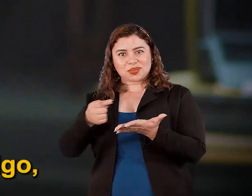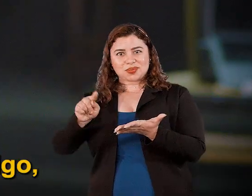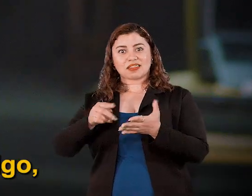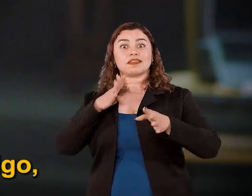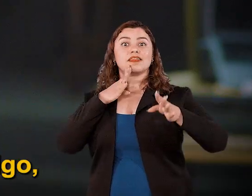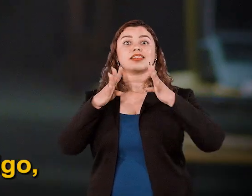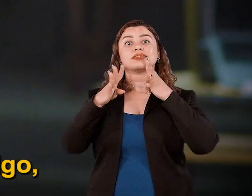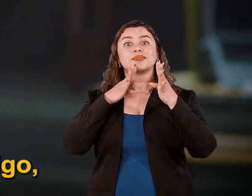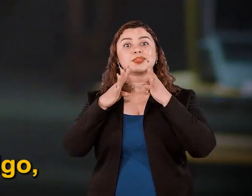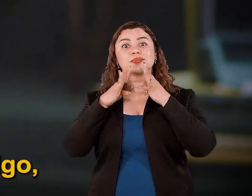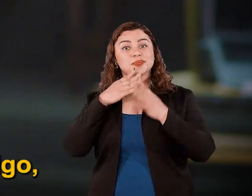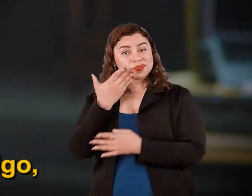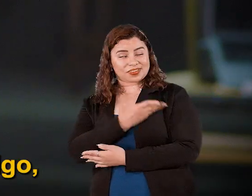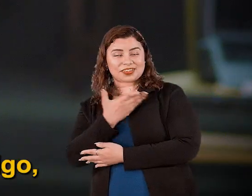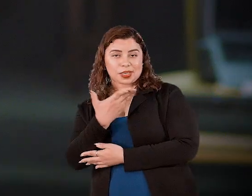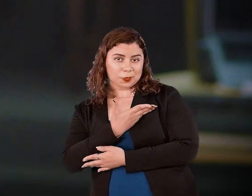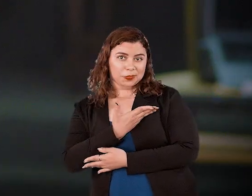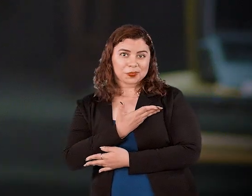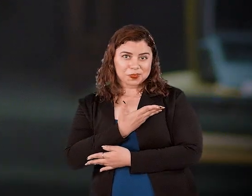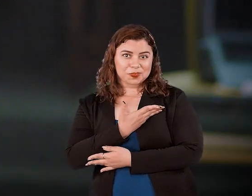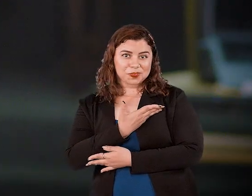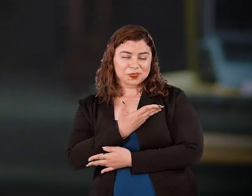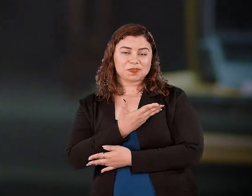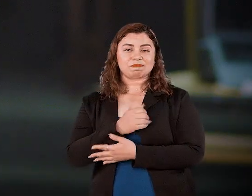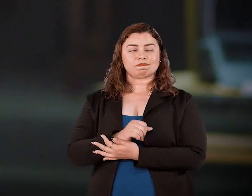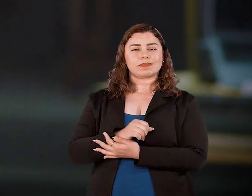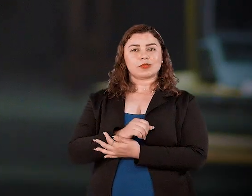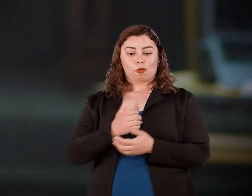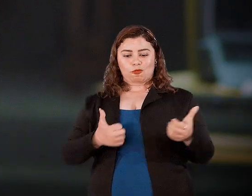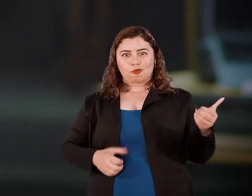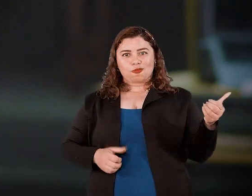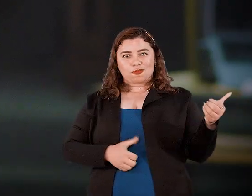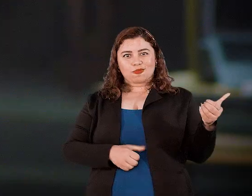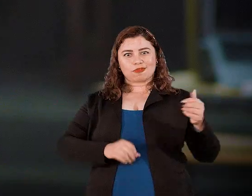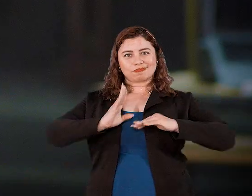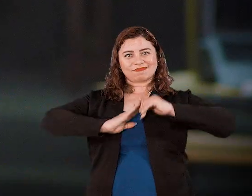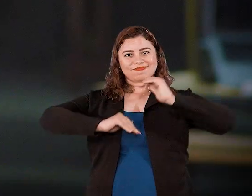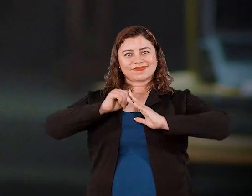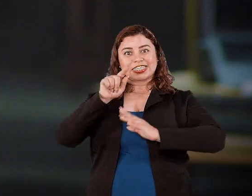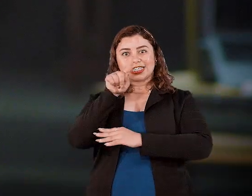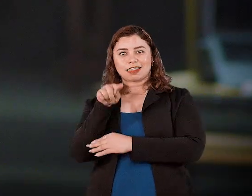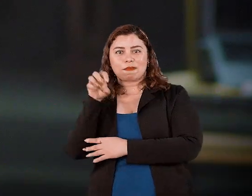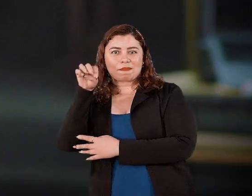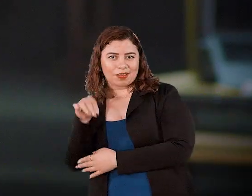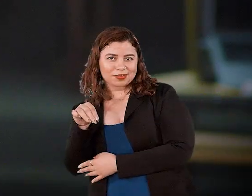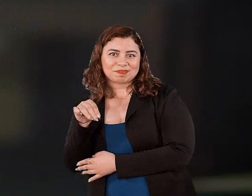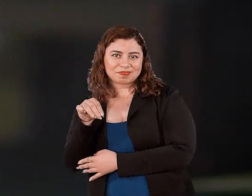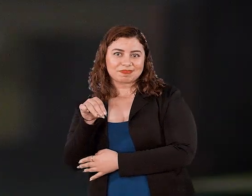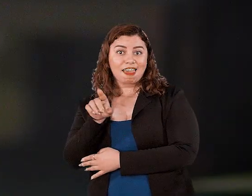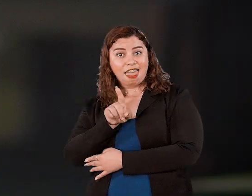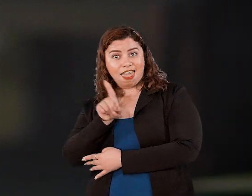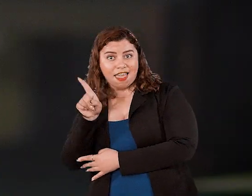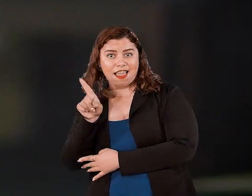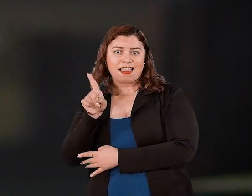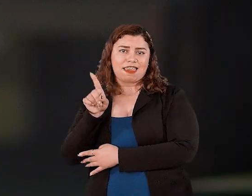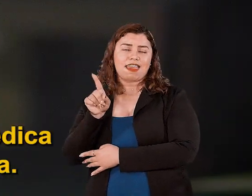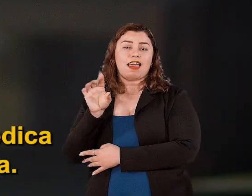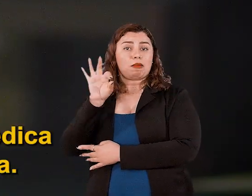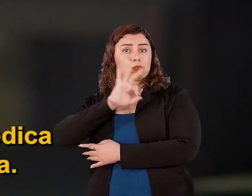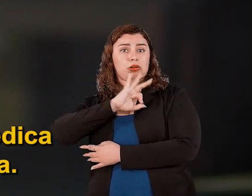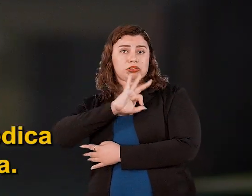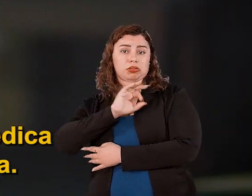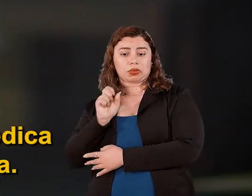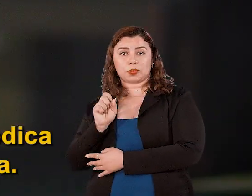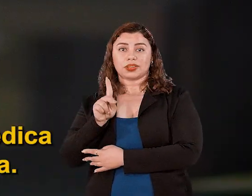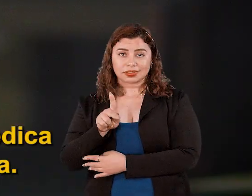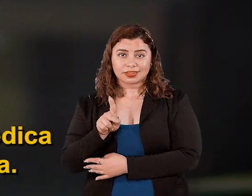no Facebook de um amigo, o violonista Zezé Mauro. Zezé Mauro era um policial. Quando ele